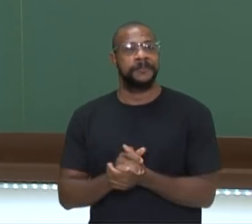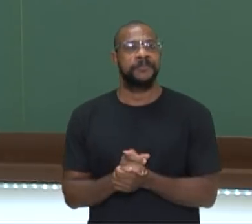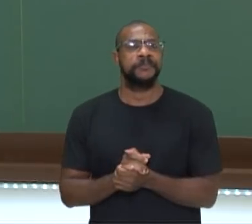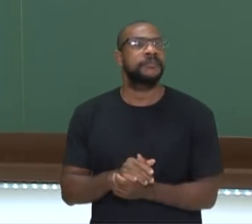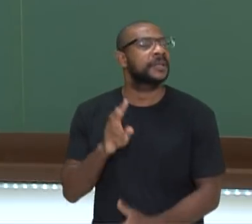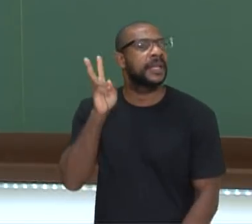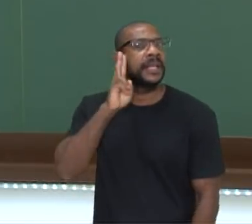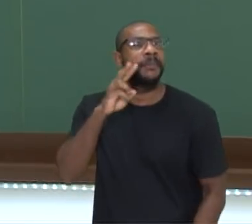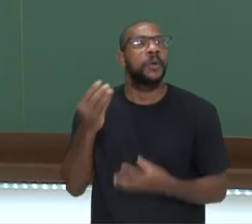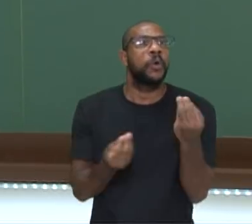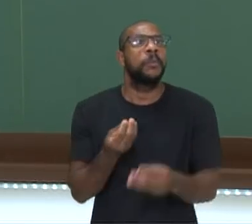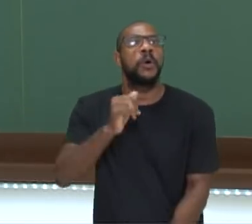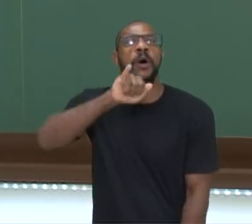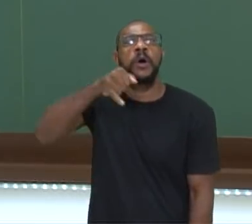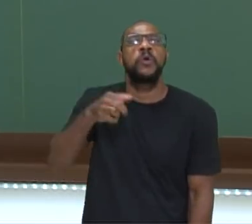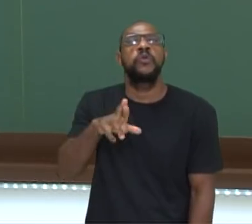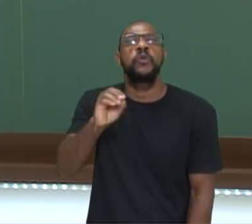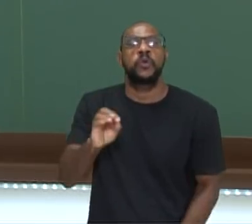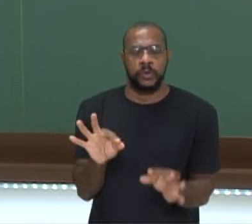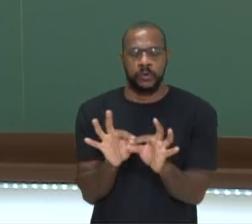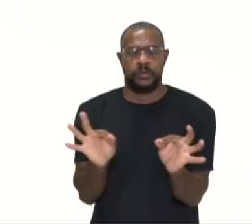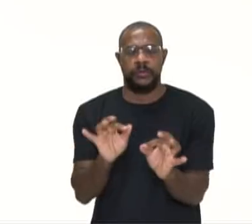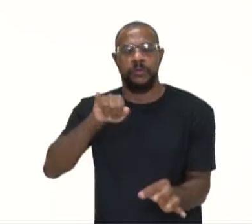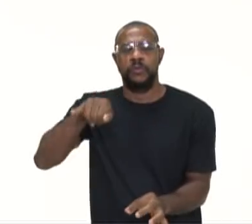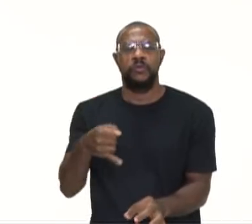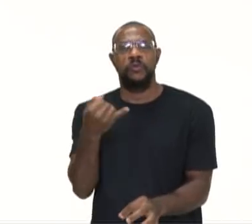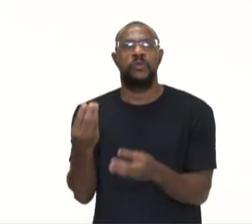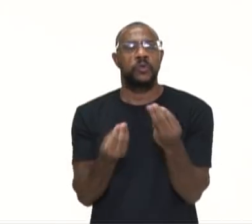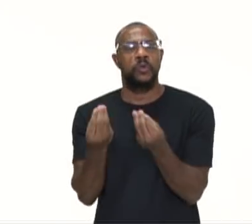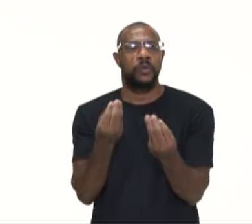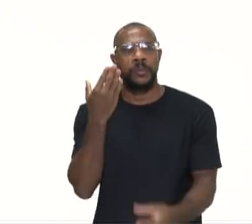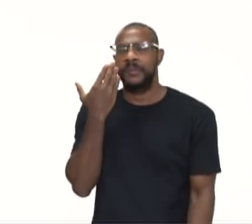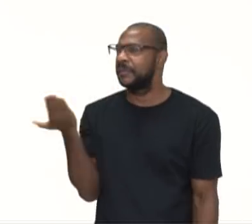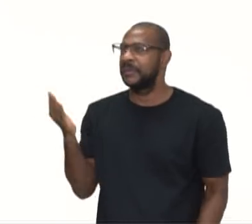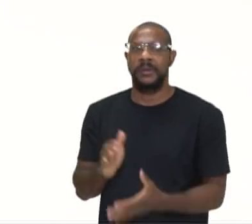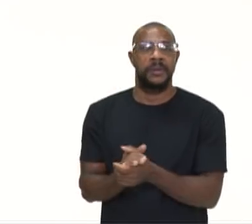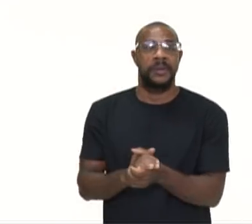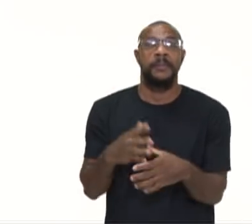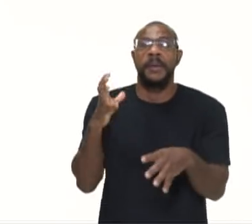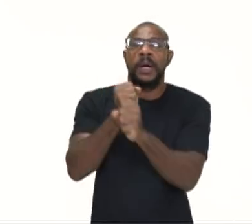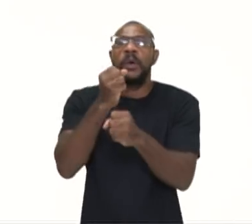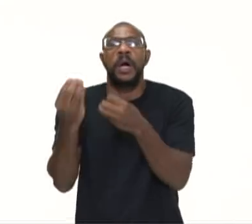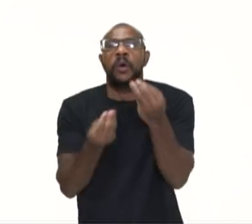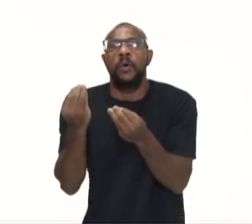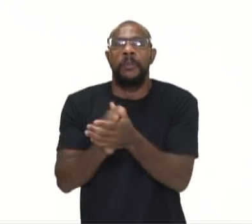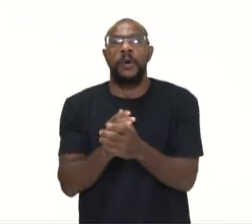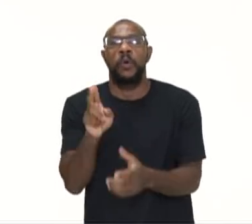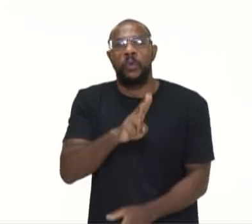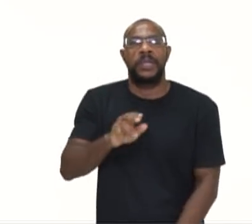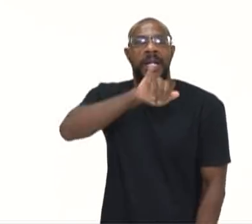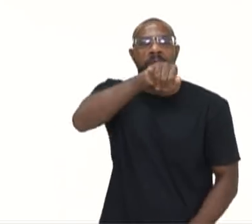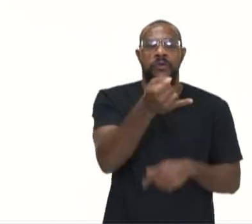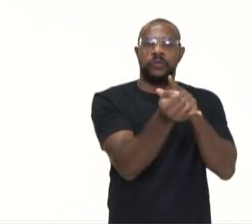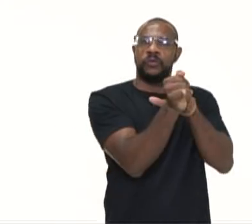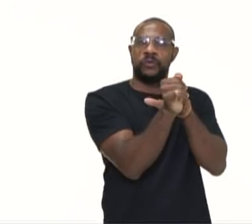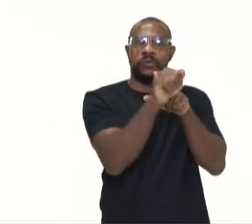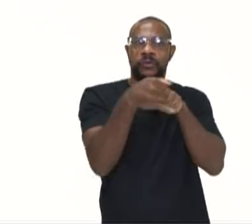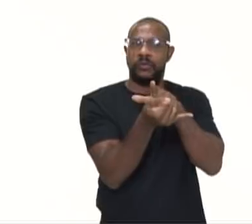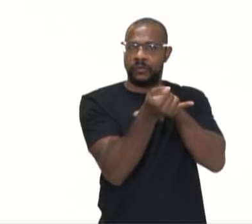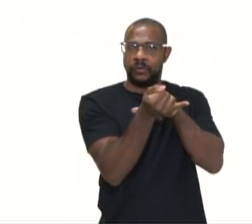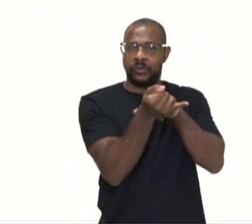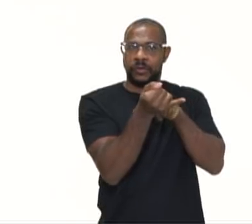respeito dos juros simples que a gente tem. Então, para a gente calcular o juro, que a gente usa a letra J para juro, o